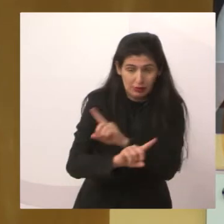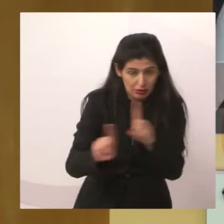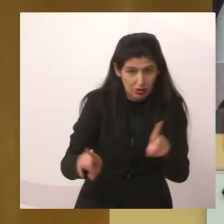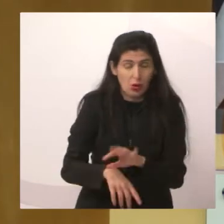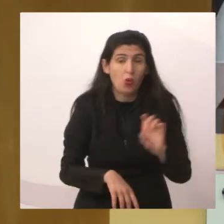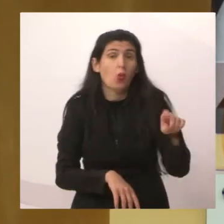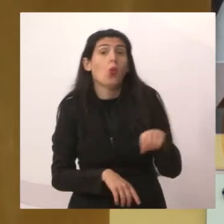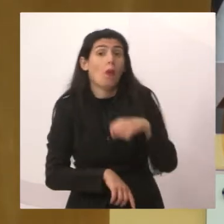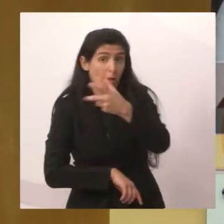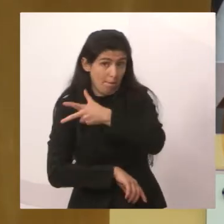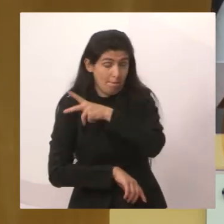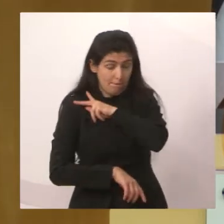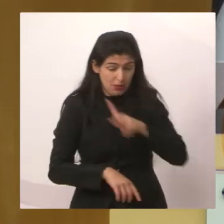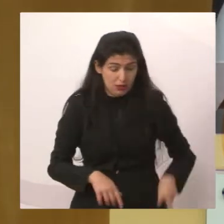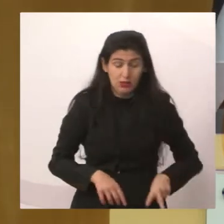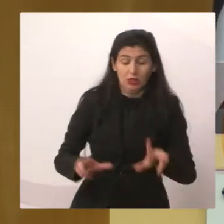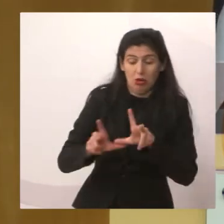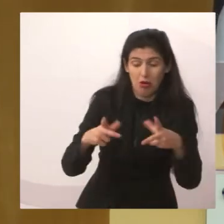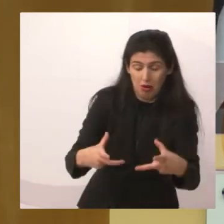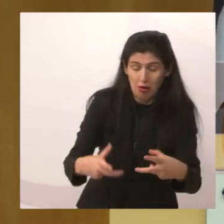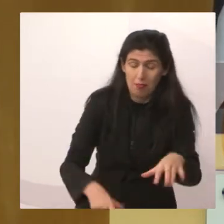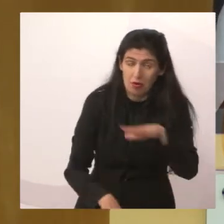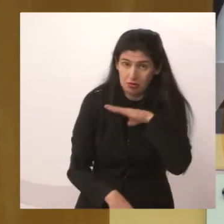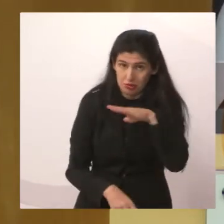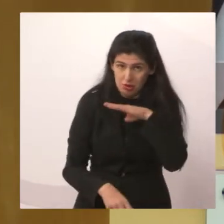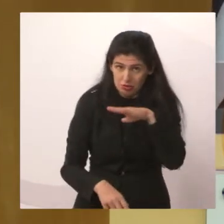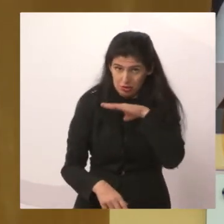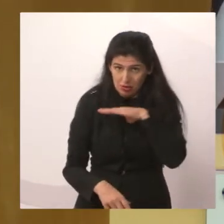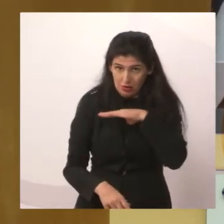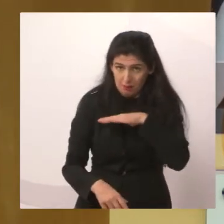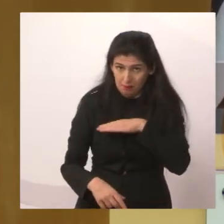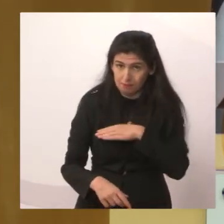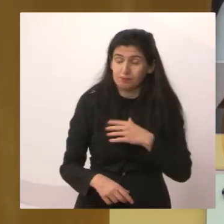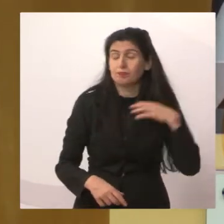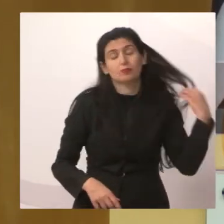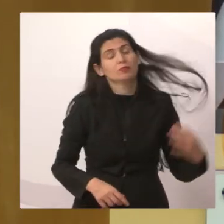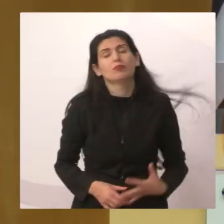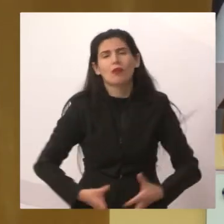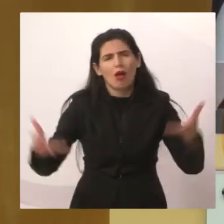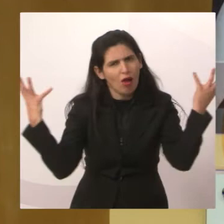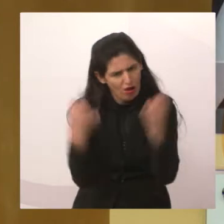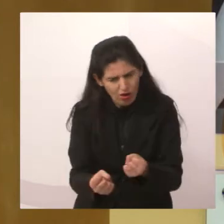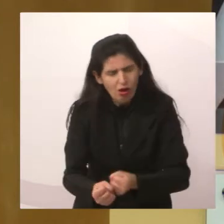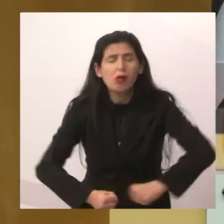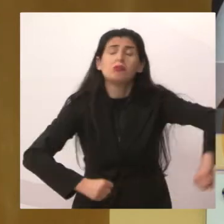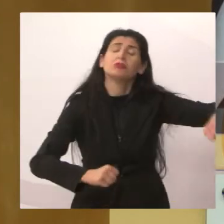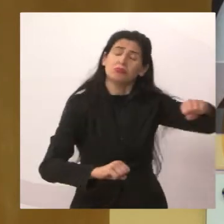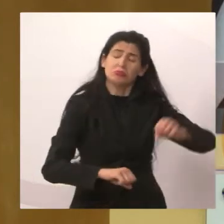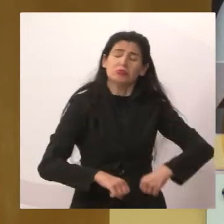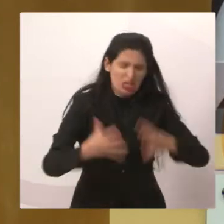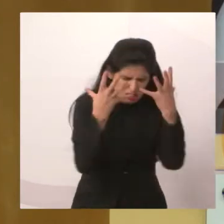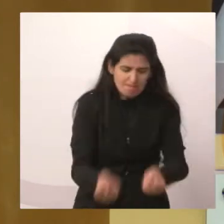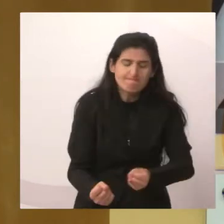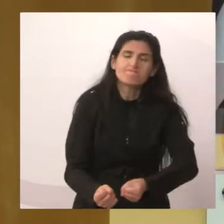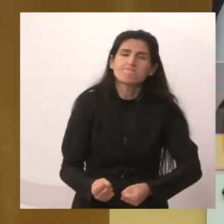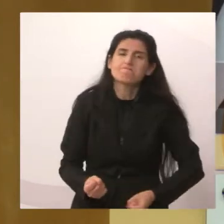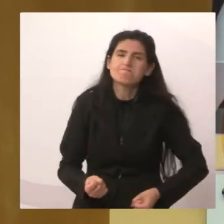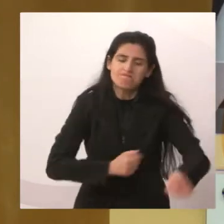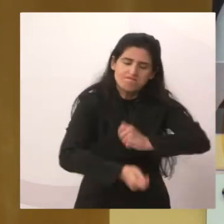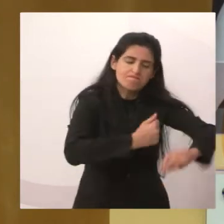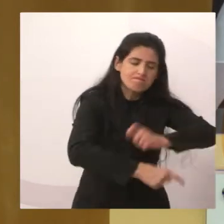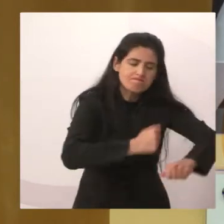o presidente da Câmara Municipal deliberaria por seguir o parecer do Tribunal de Contas do Estado de São